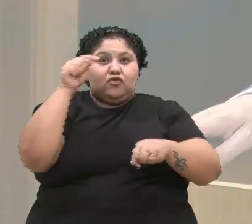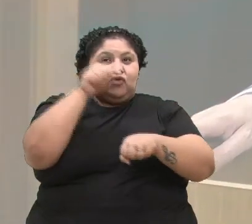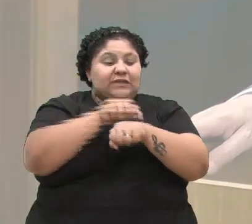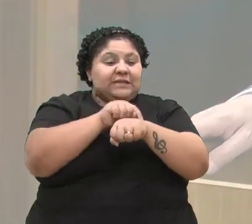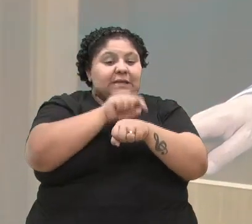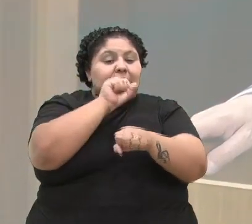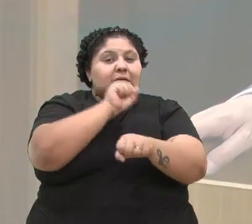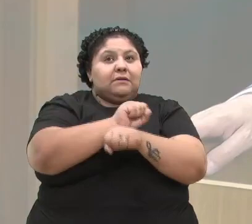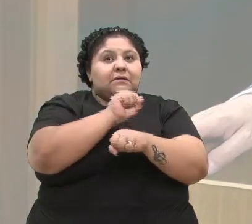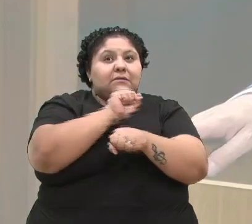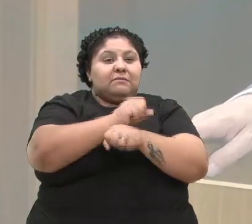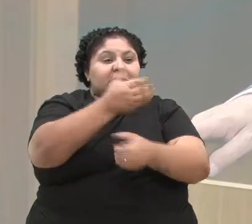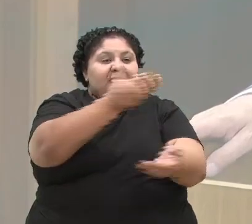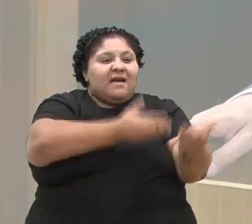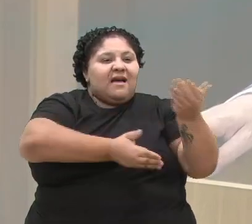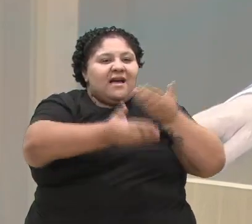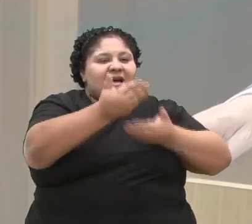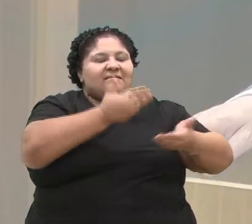espera para atendimento.